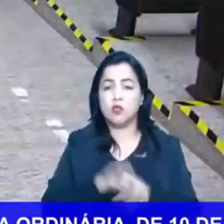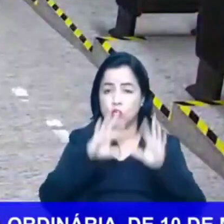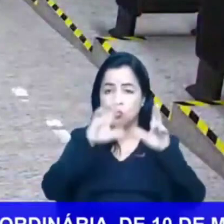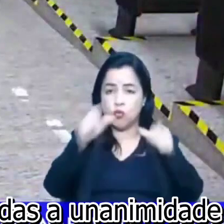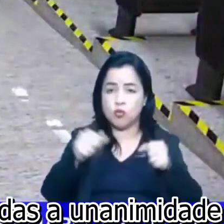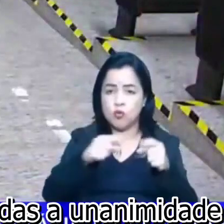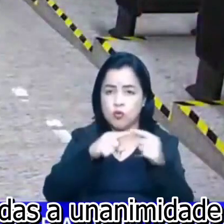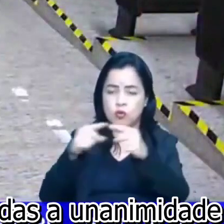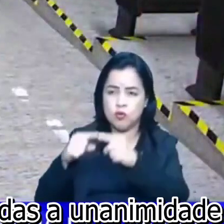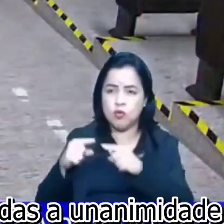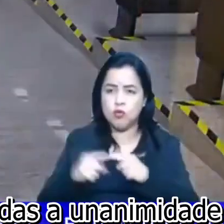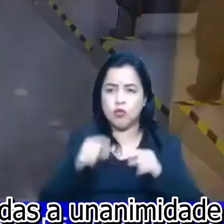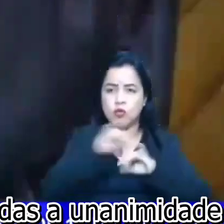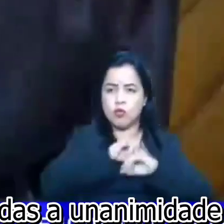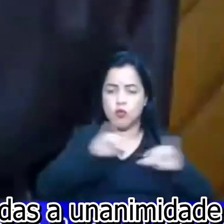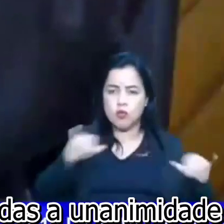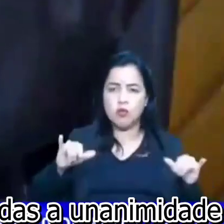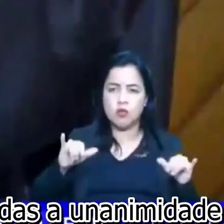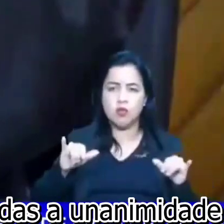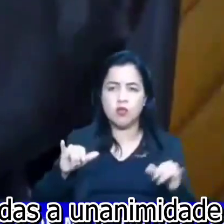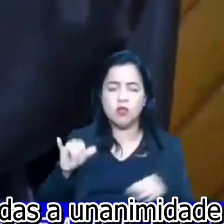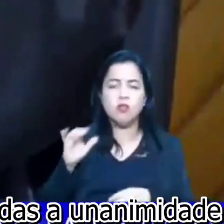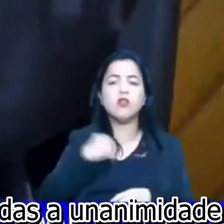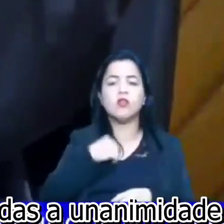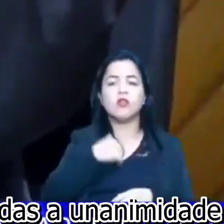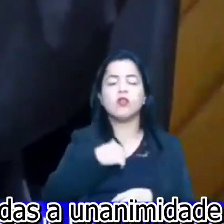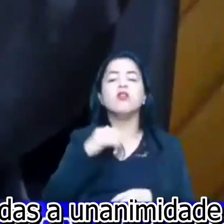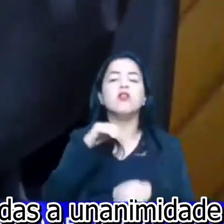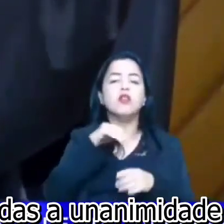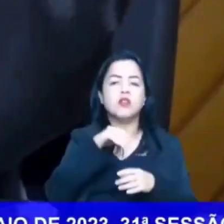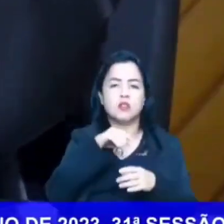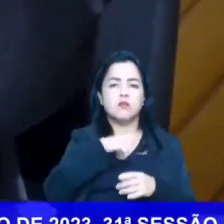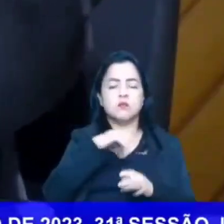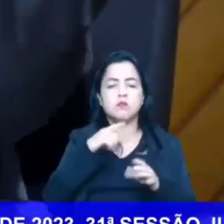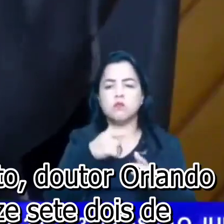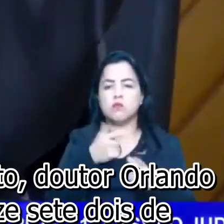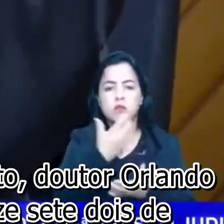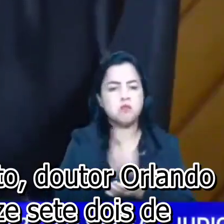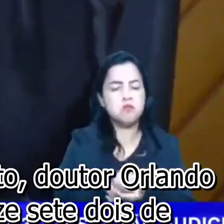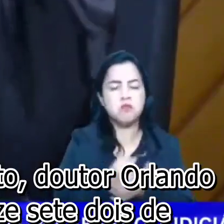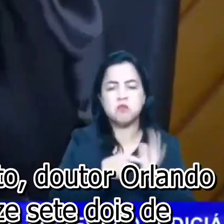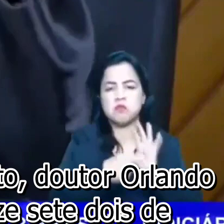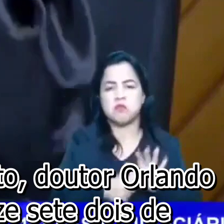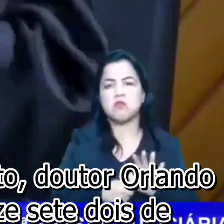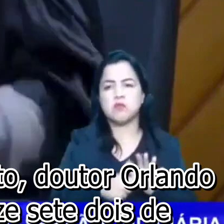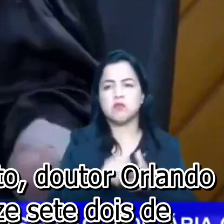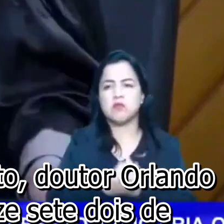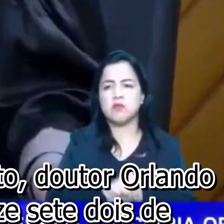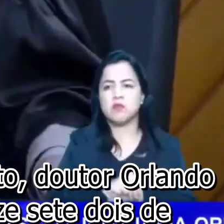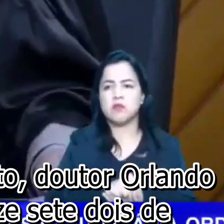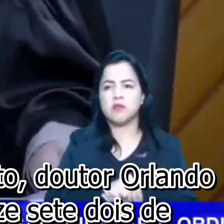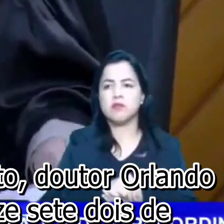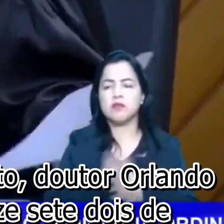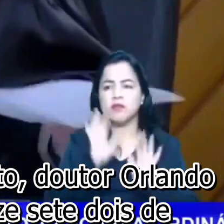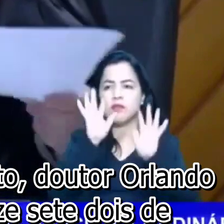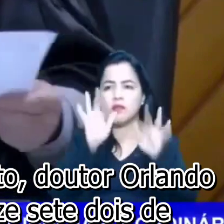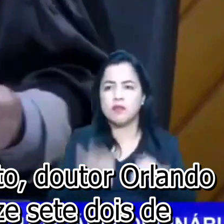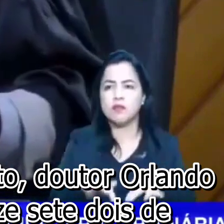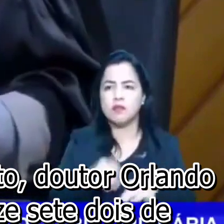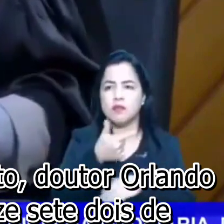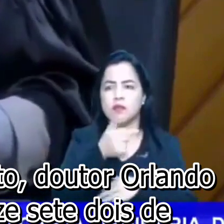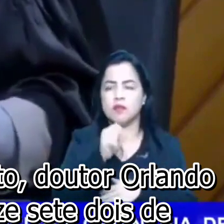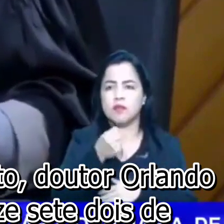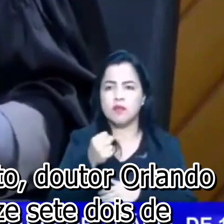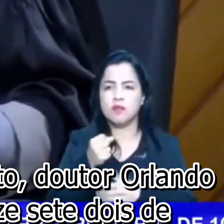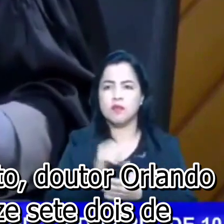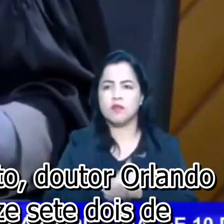estão de acordo, então declaro contas não prestadas à unanimidade no termo do voto do relator. Por fim, o item 28,